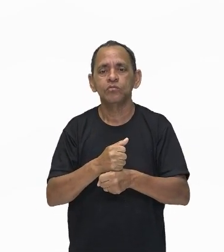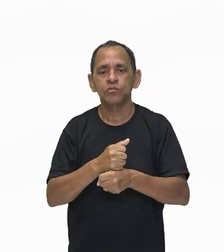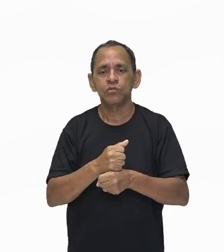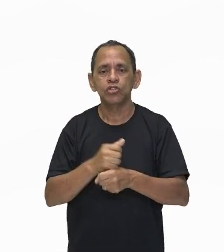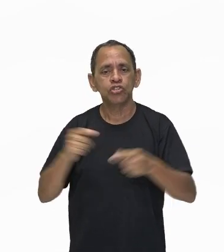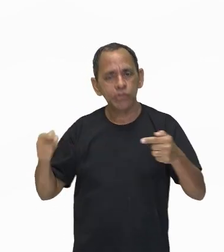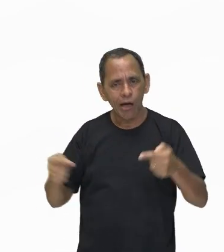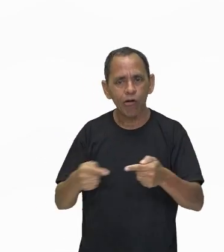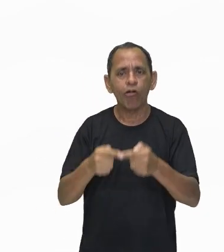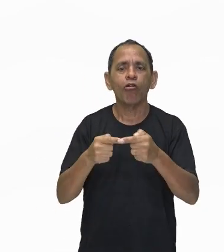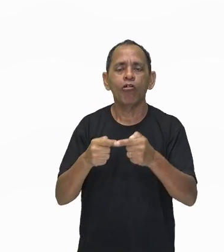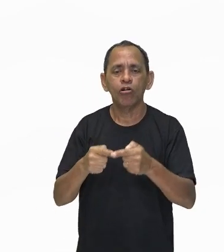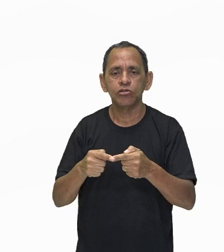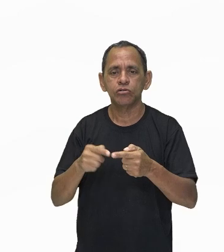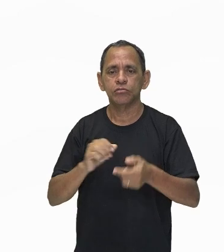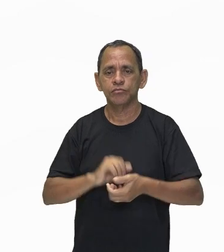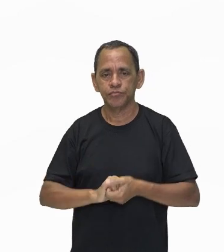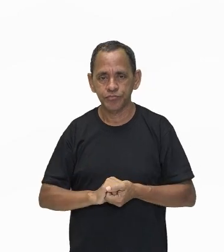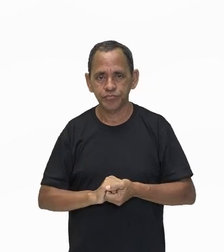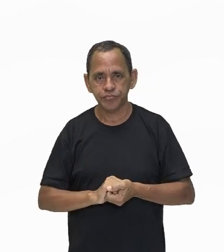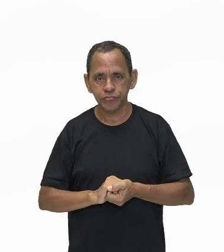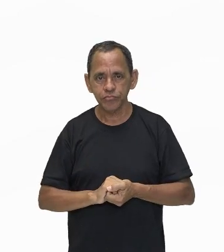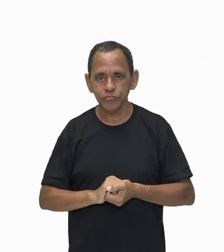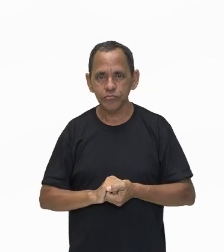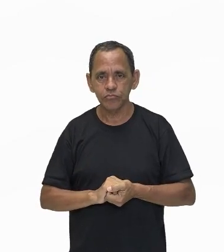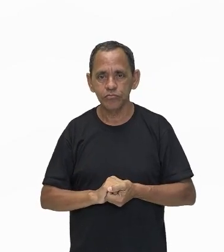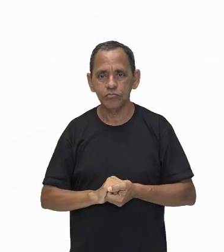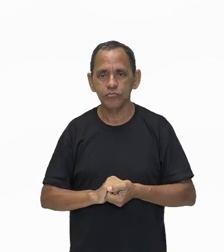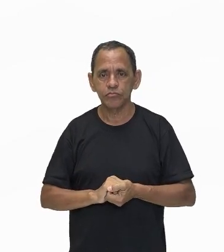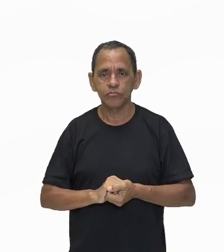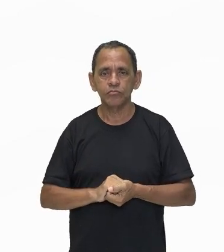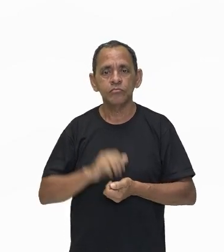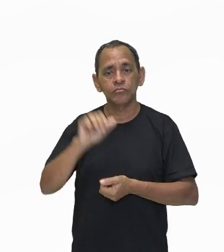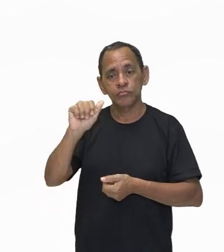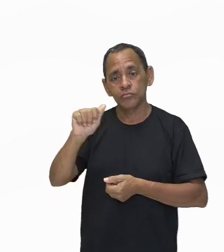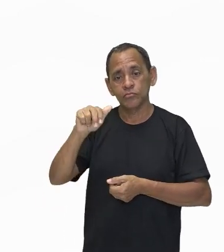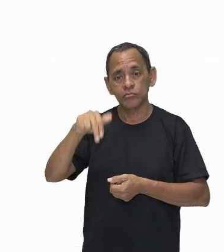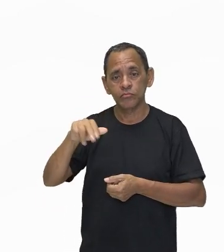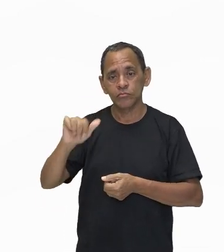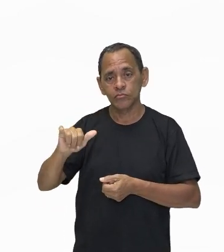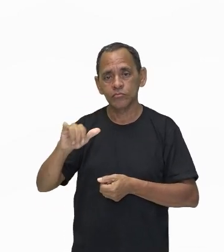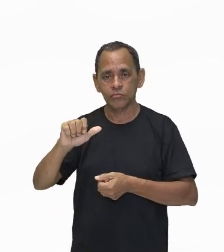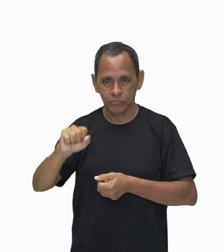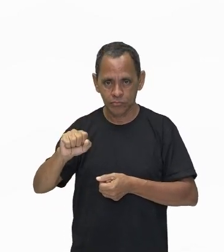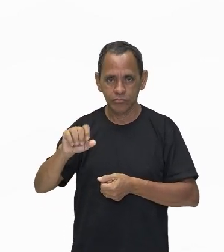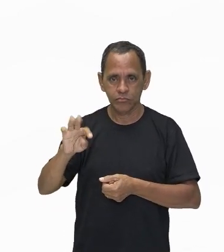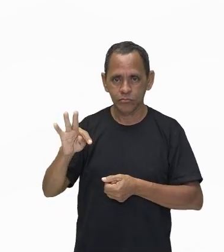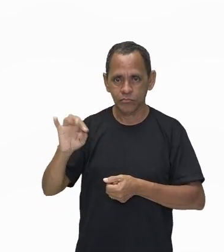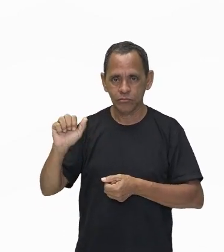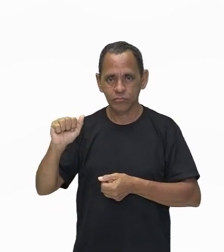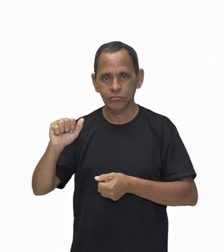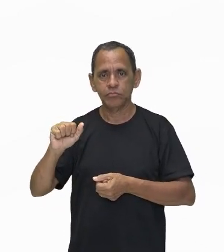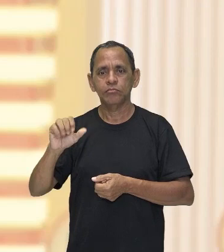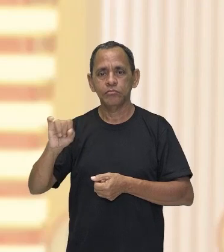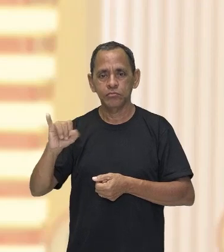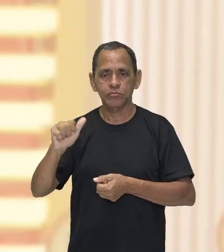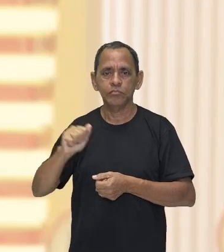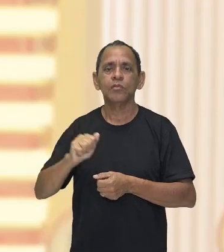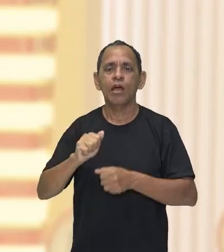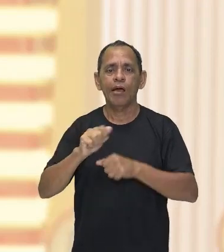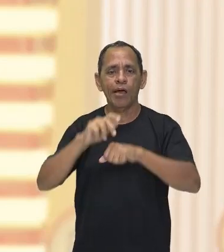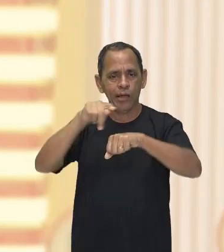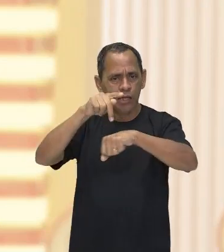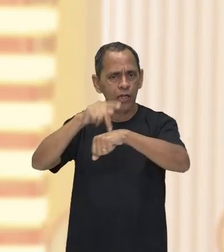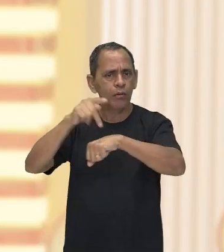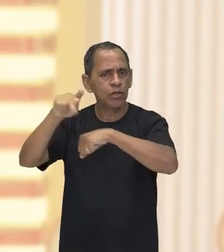Anistia Internacional. Exatamente por isso, por causa desses altos índices, não é mesmo, de mortes aí